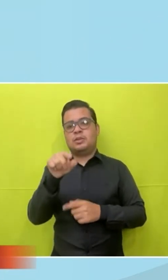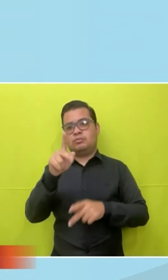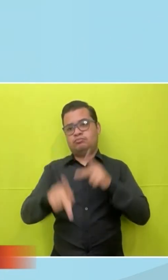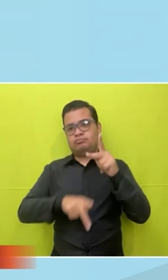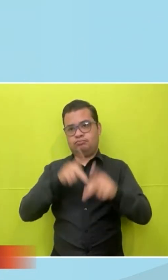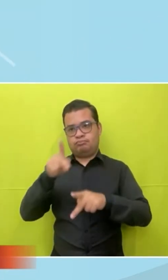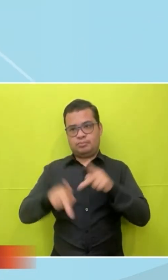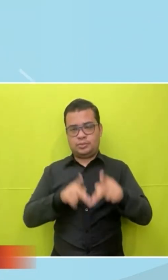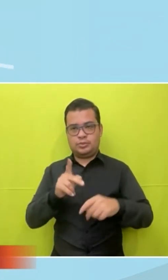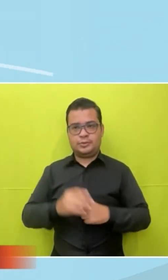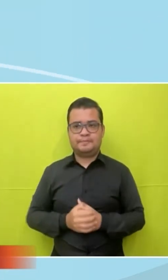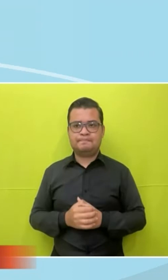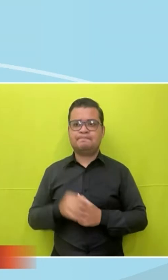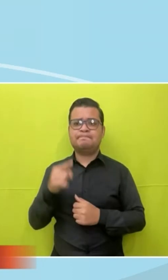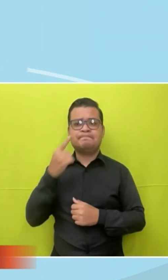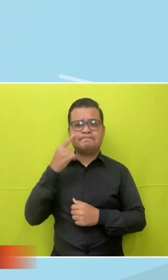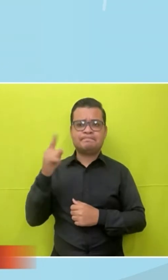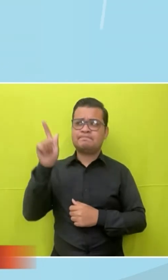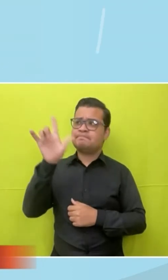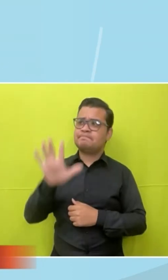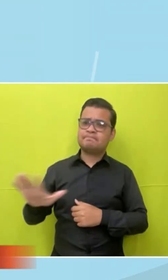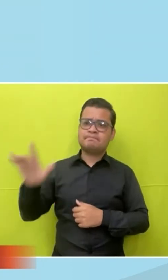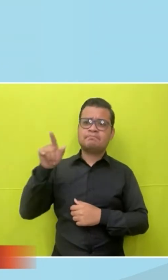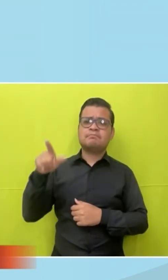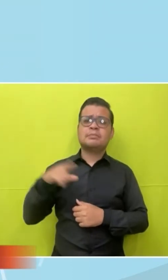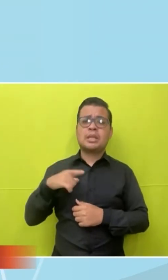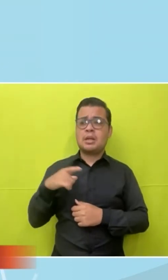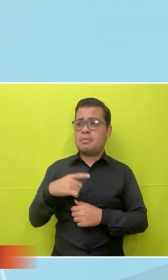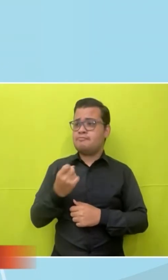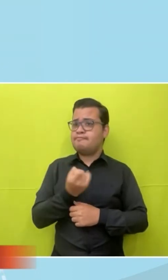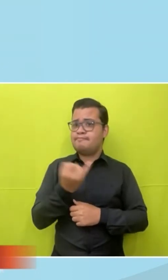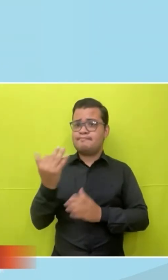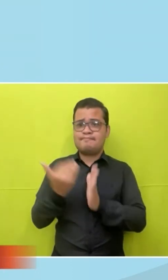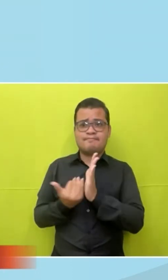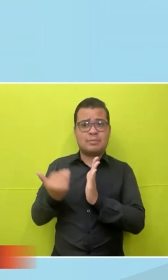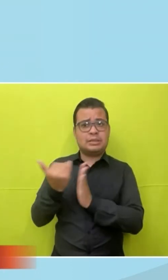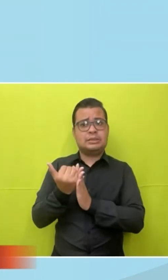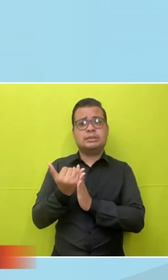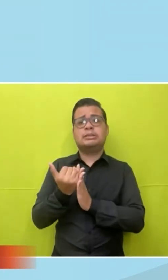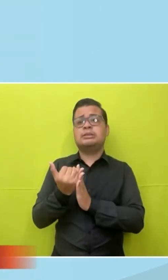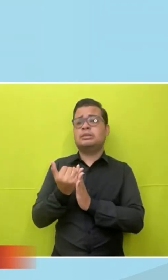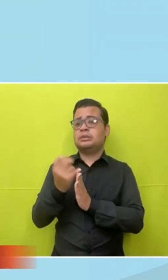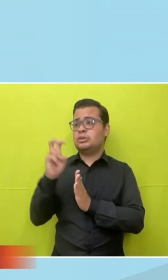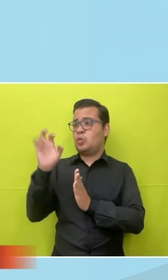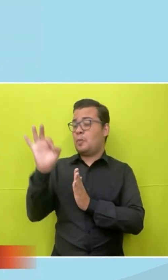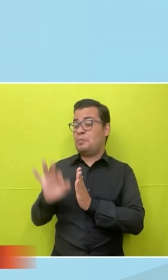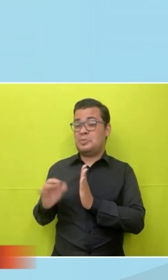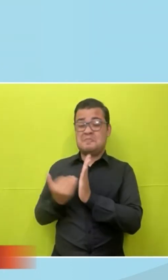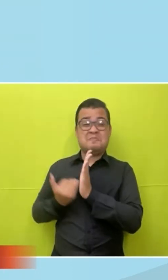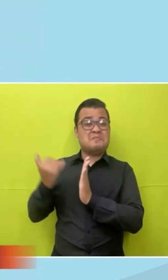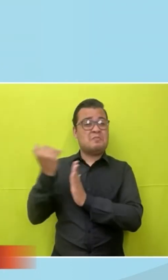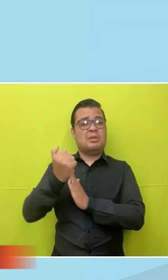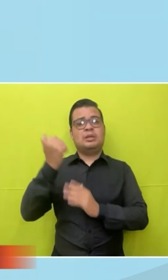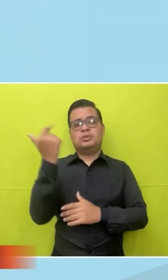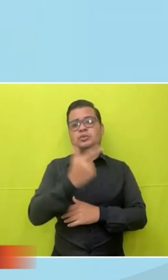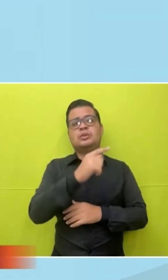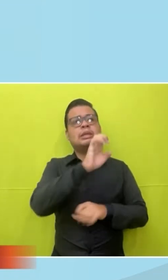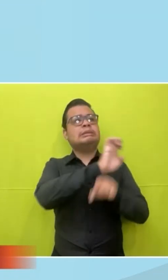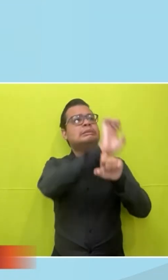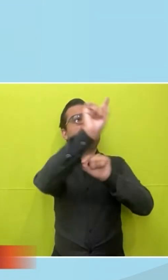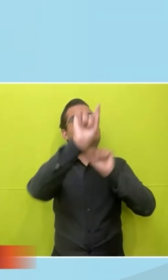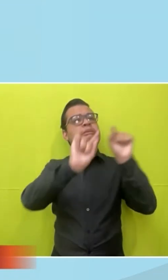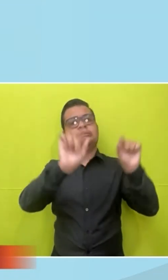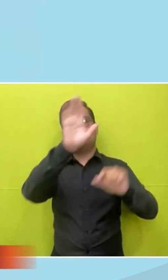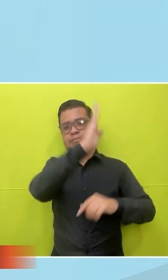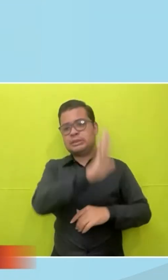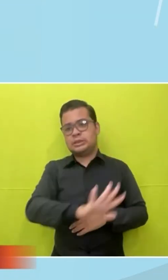Goiás está com um número de casos 5 vezes maior do que a média nacional. Então, fique atento aí